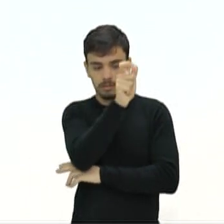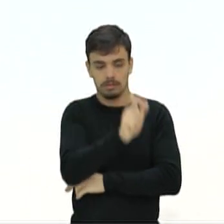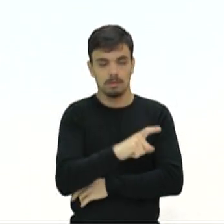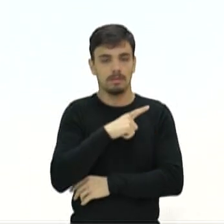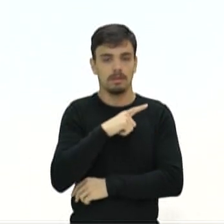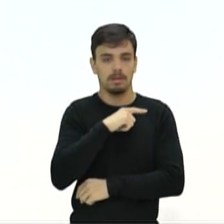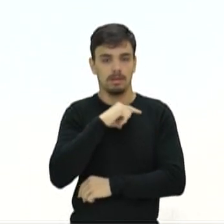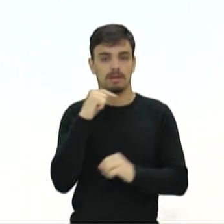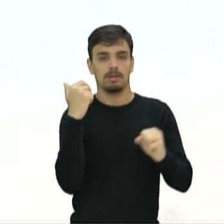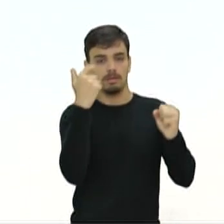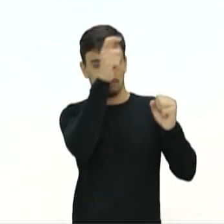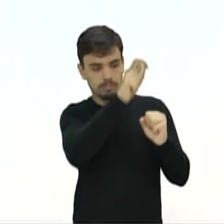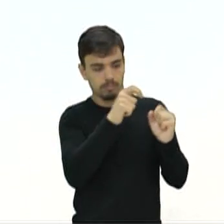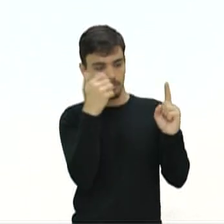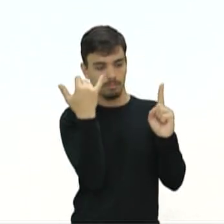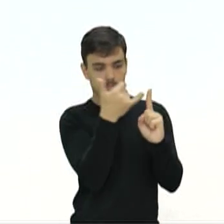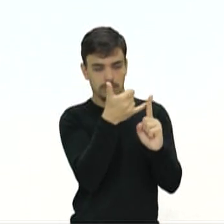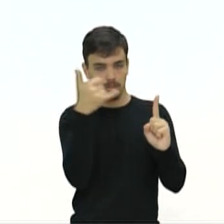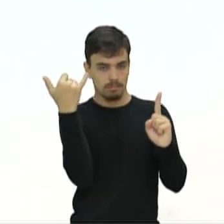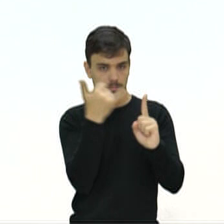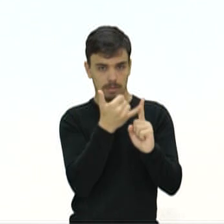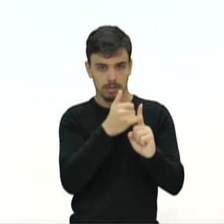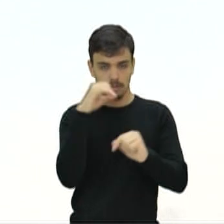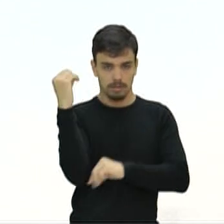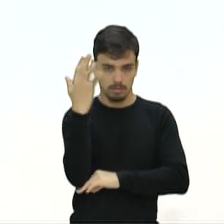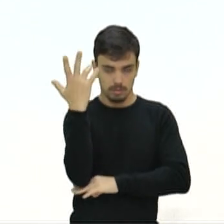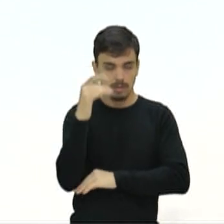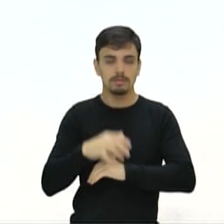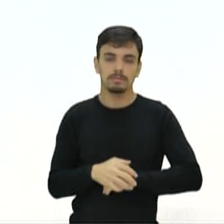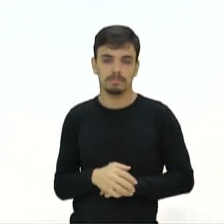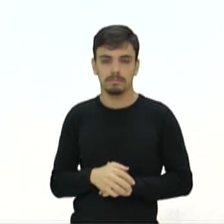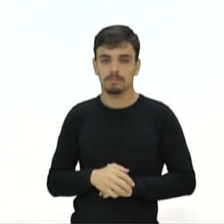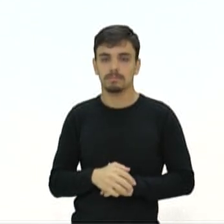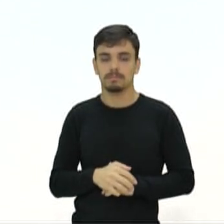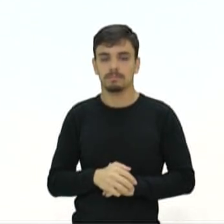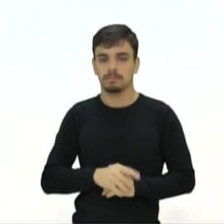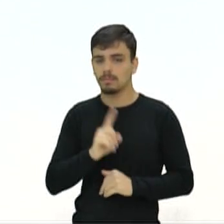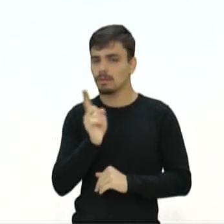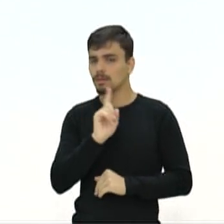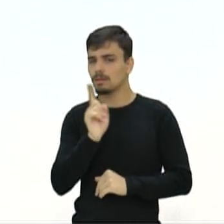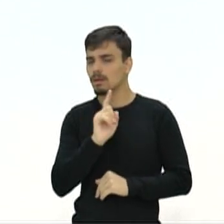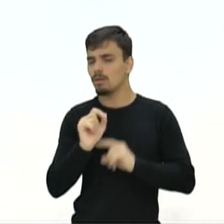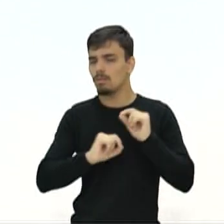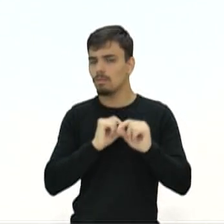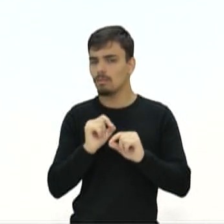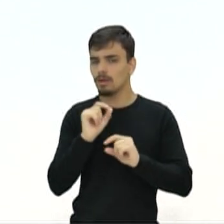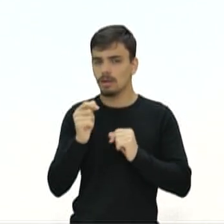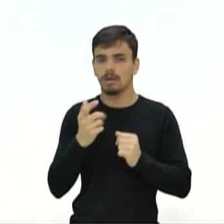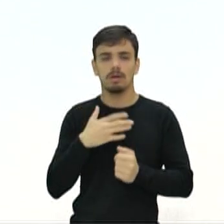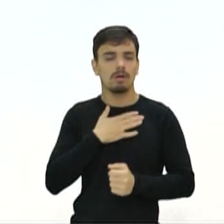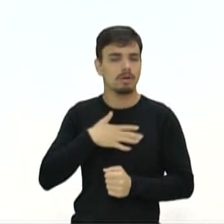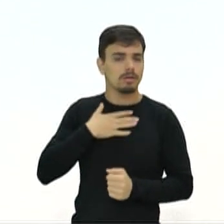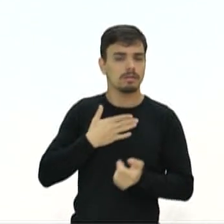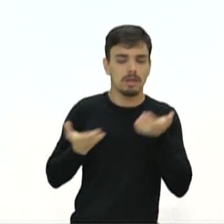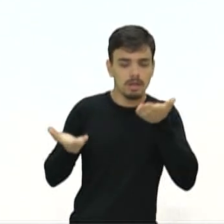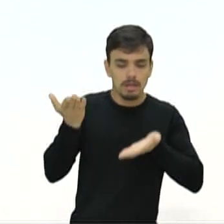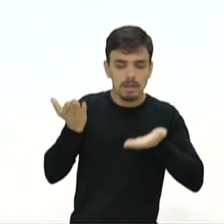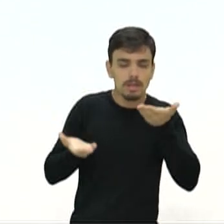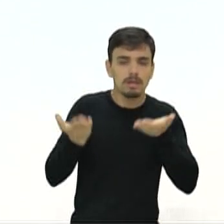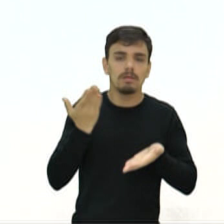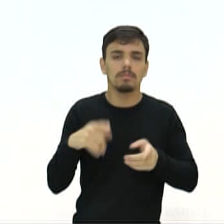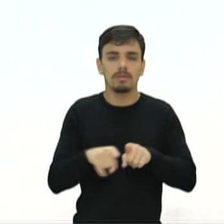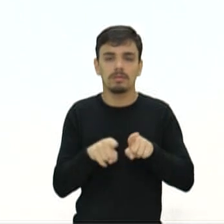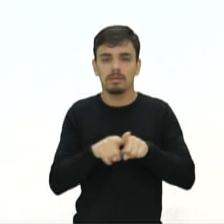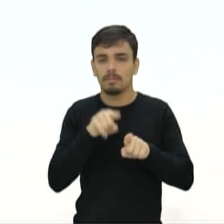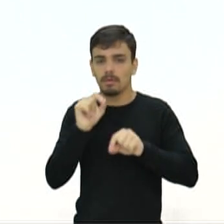eletricamente carregados. Pessoal, isso é verdade? Não, né? Na natureza, os corpos, galera, eles gostam de equilíbrio, ou seja, a